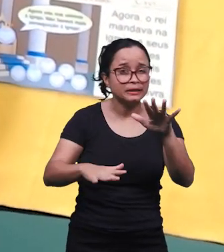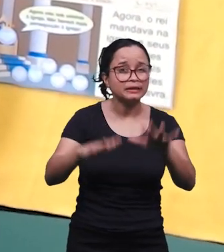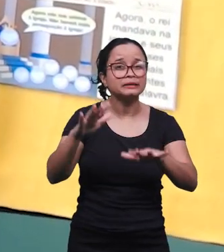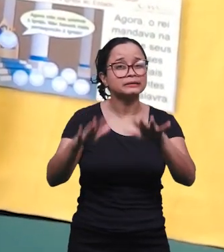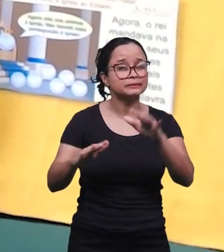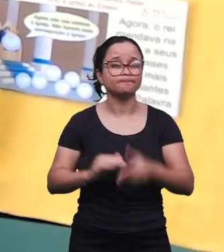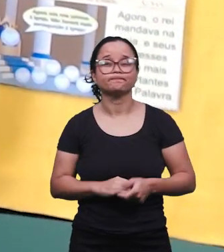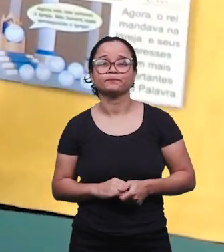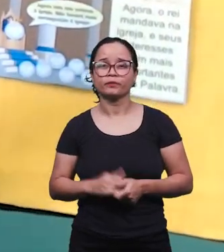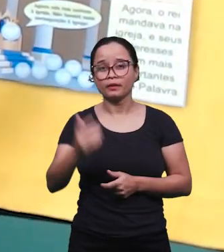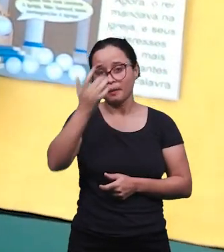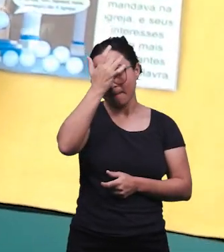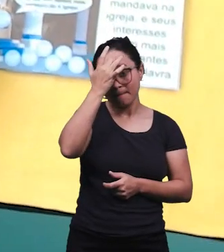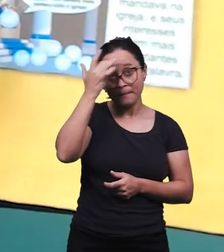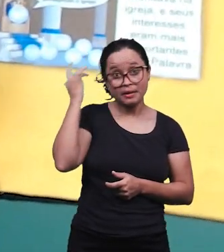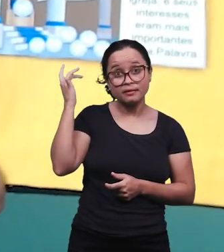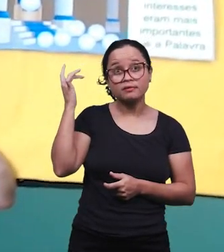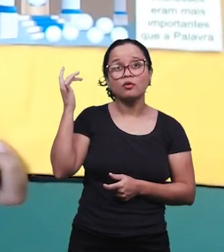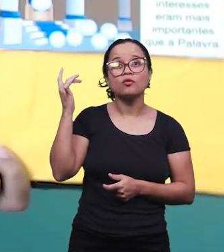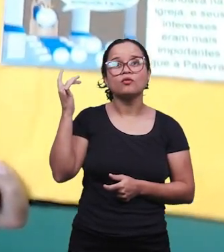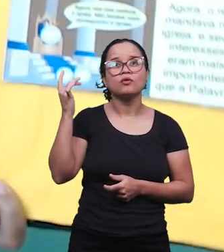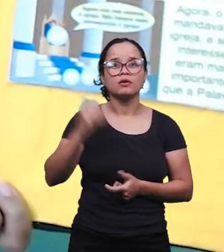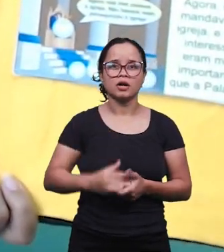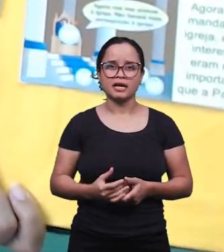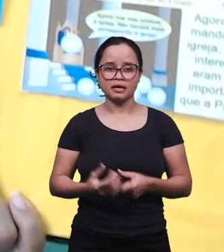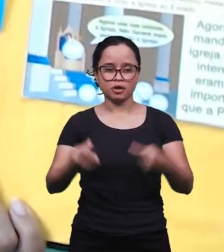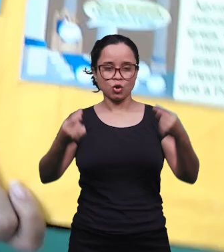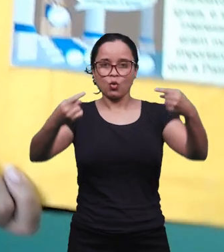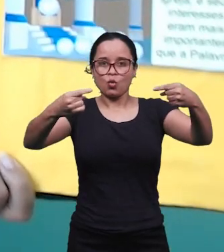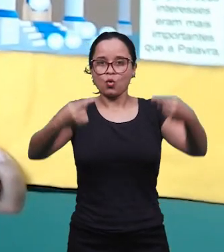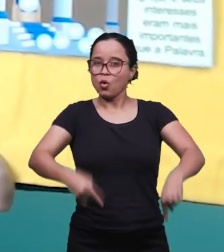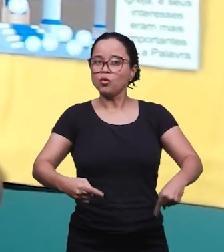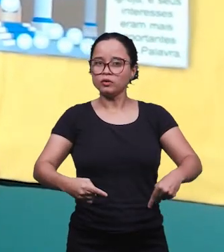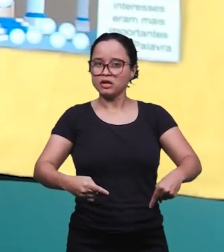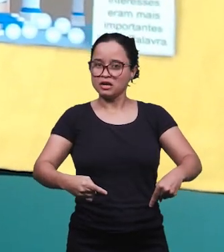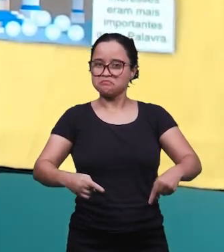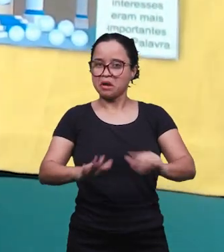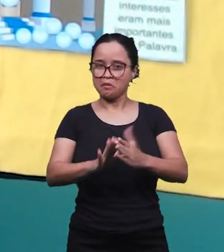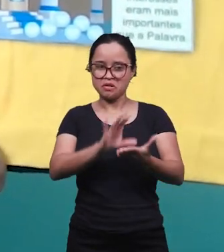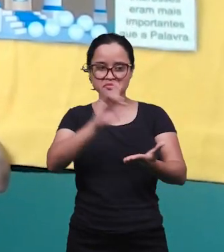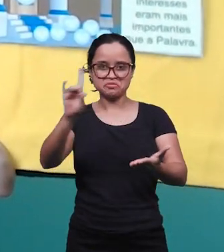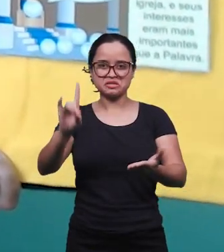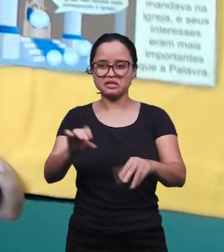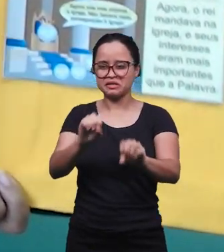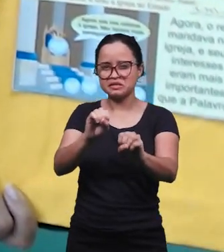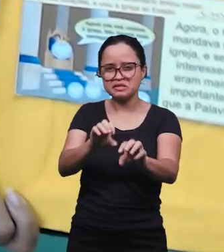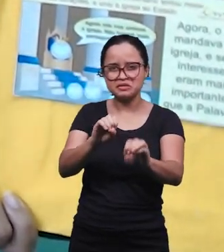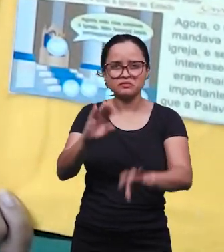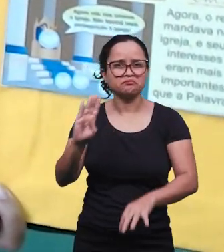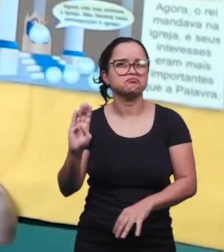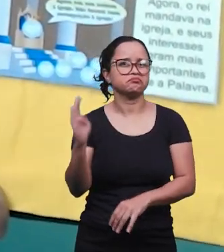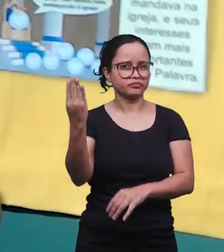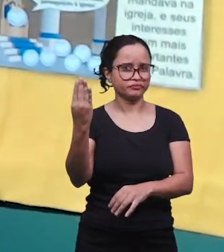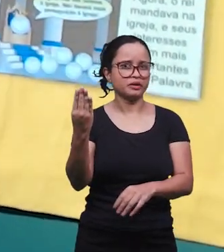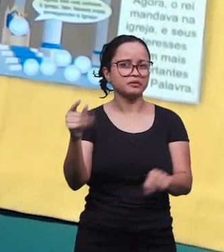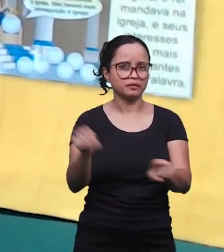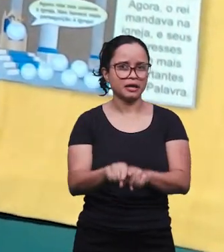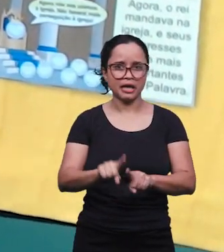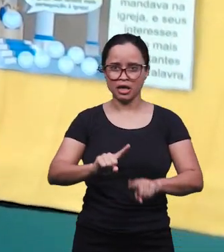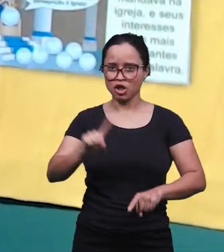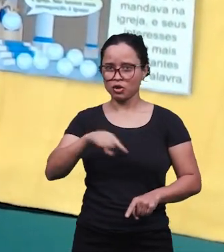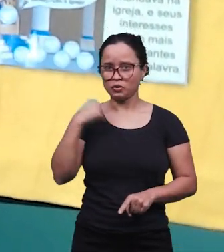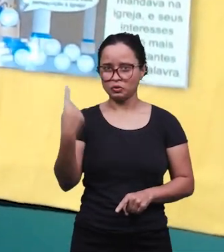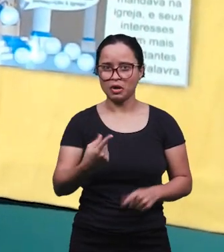Muitas vezes há pessoas que são contra a palavra, que têm falsos ensinos e